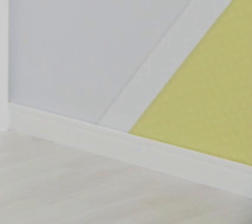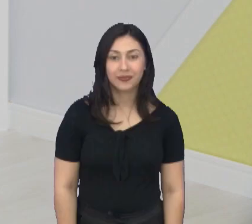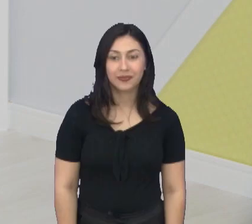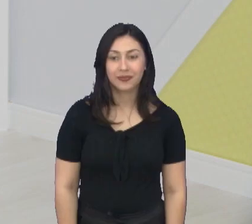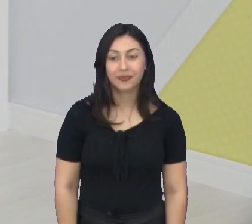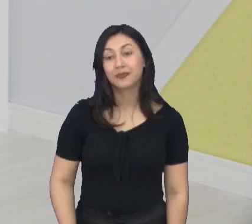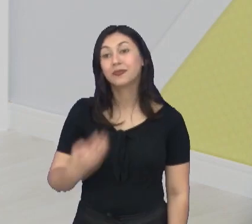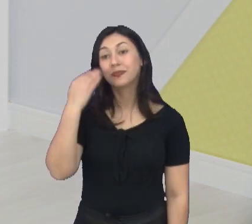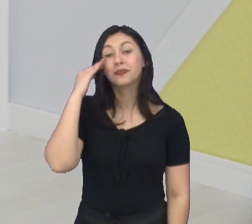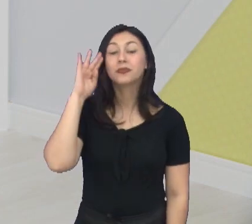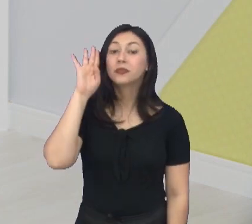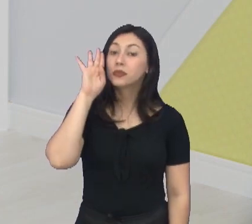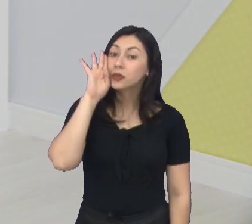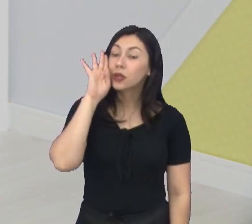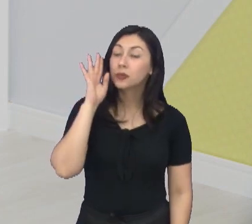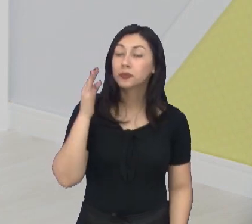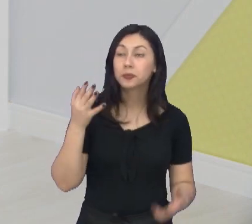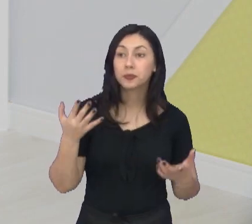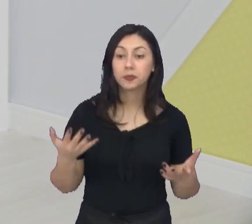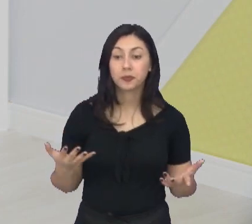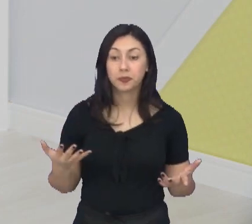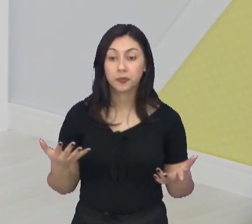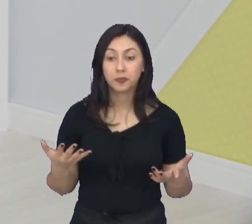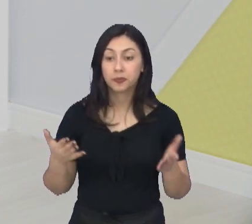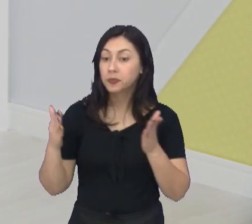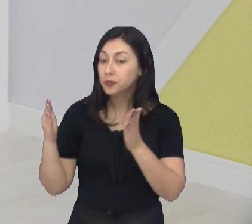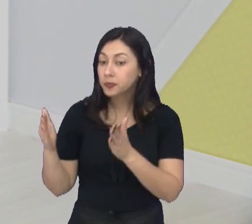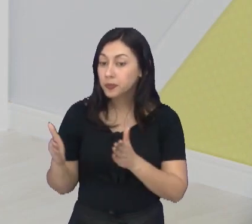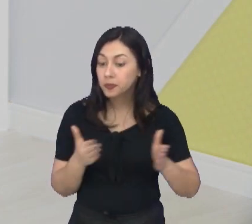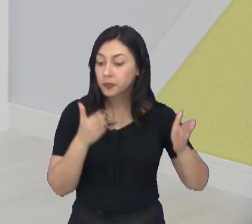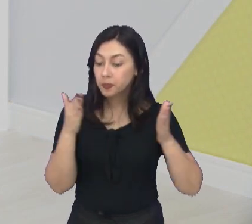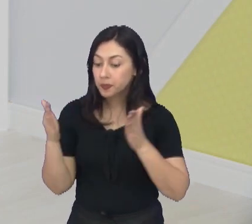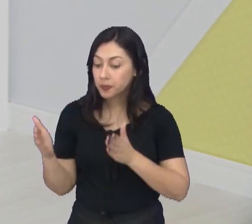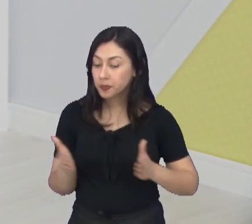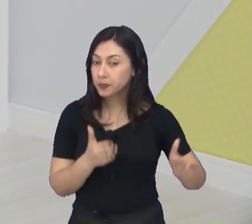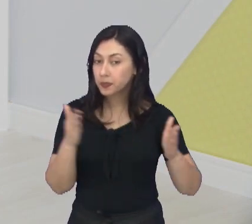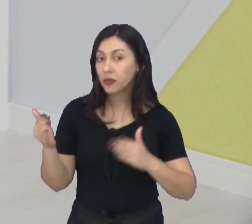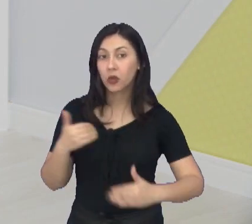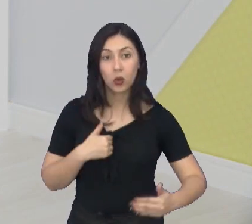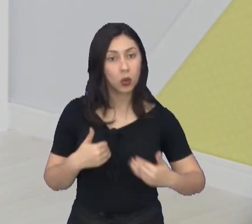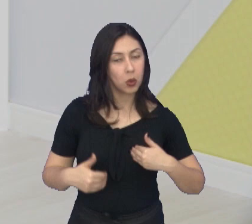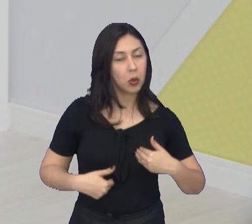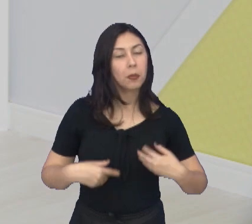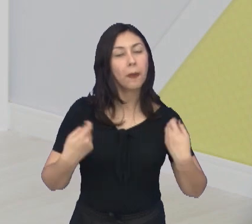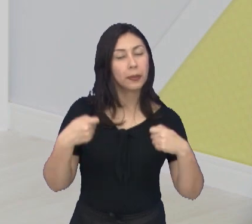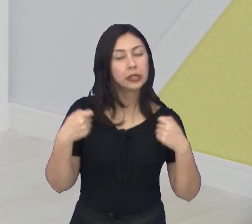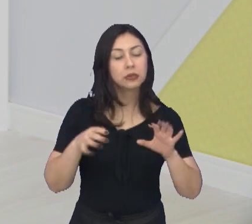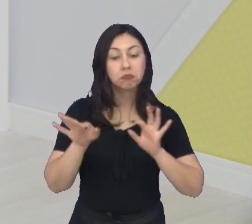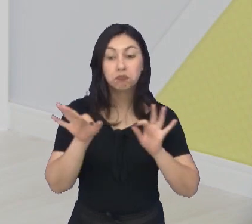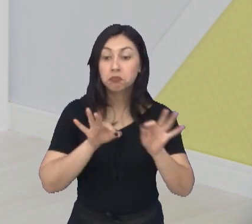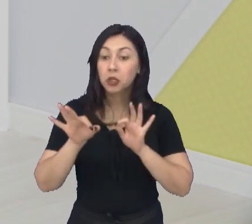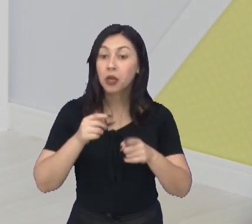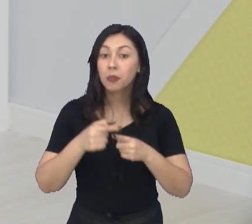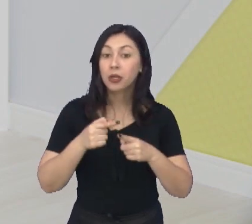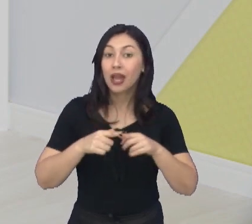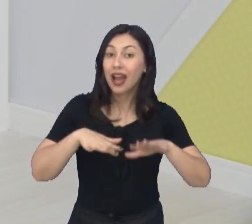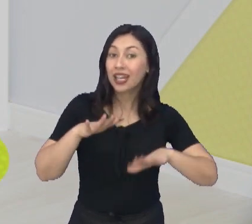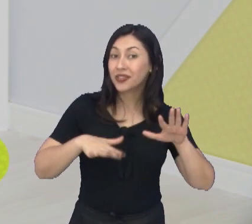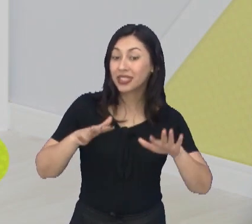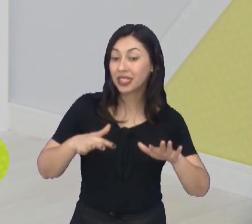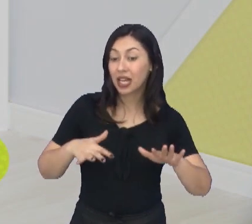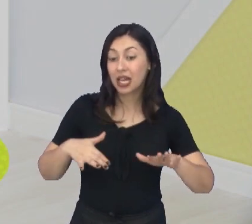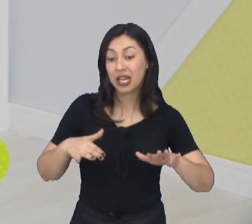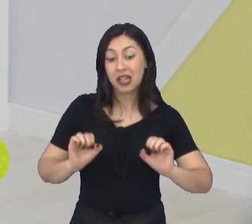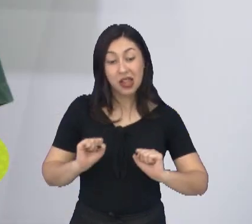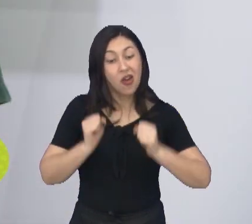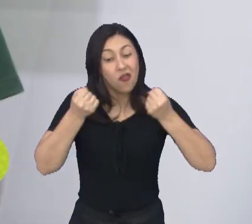Brunão, nessa atual sequência aí de jogos, a parte física também tem que ser aprimorada, né? Porque pode faltar gás lá na frente na hora que realmente